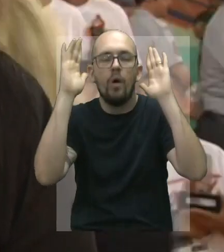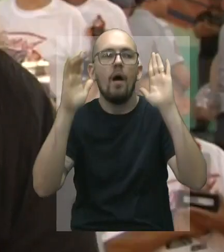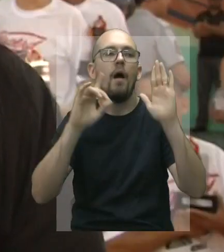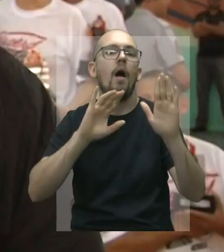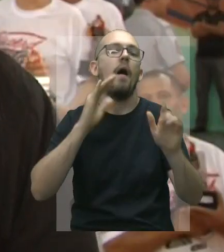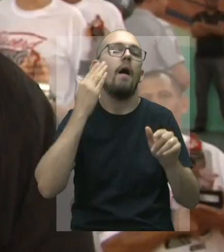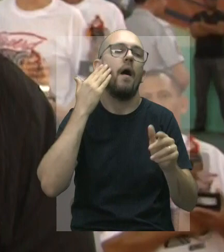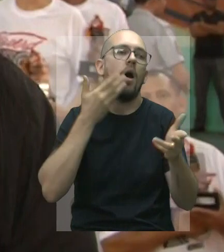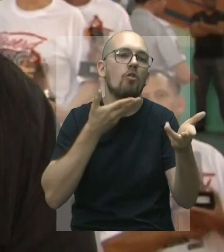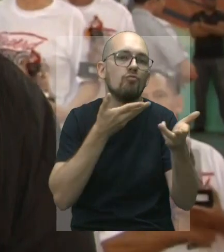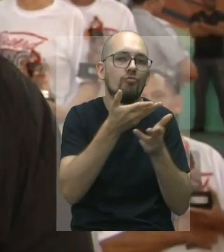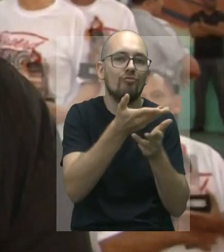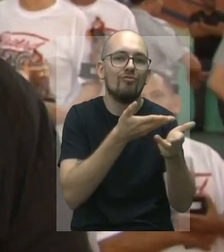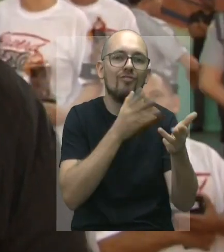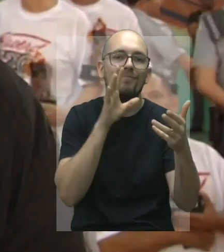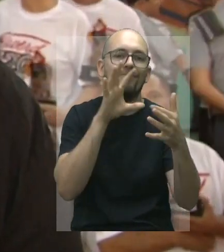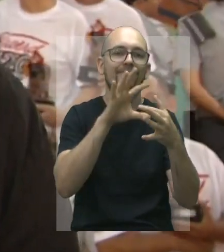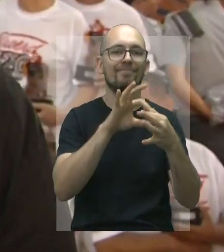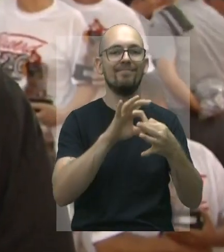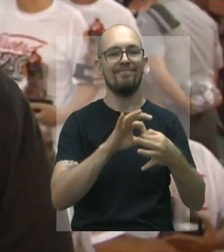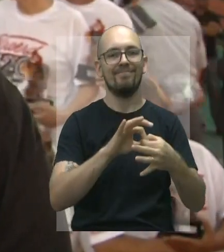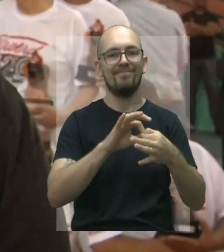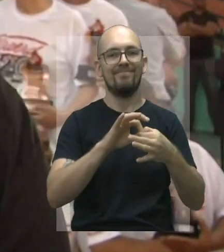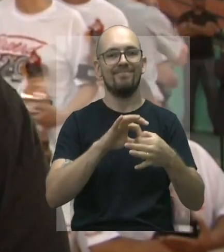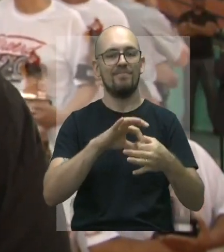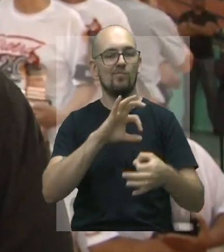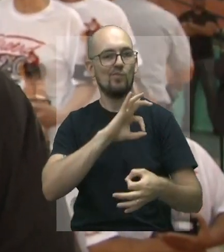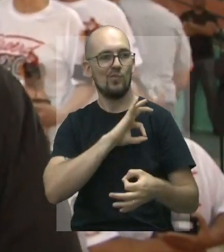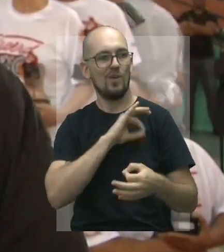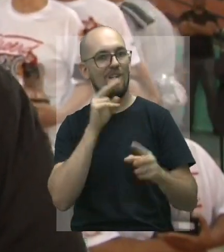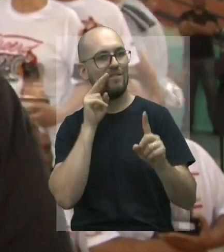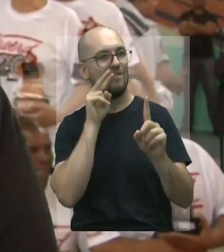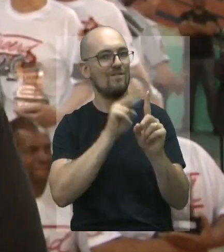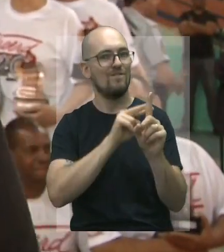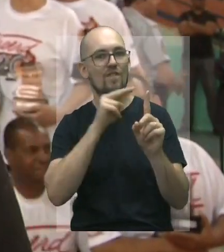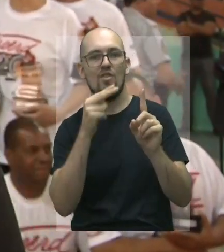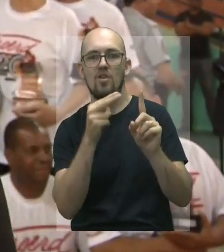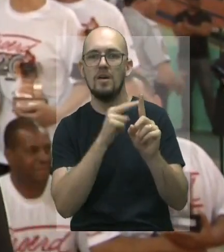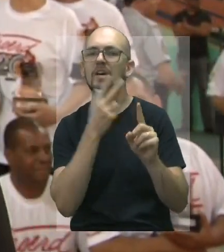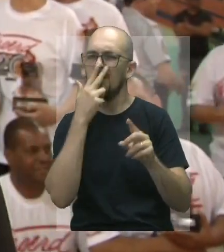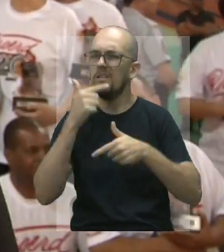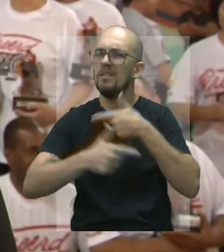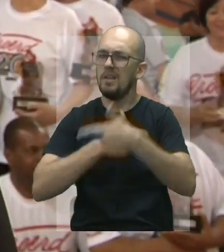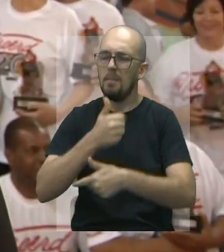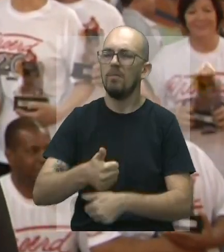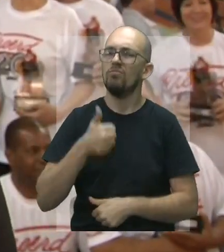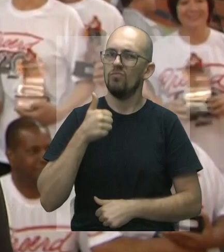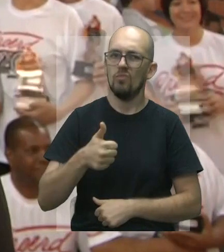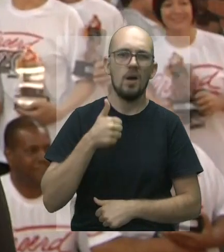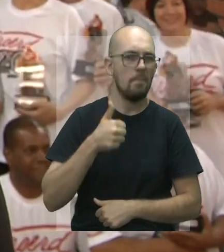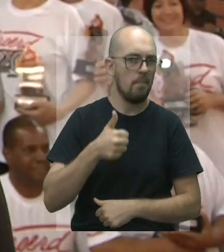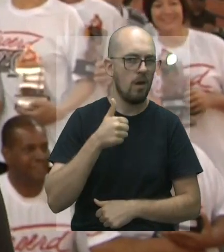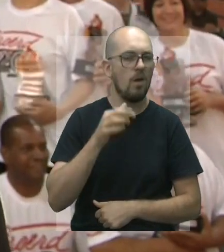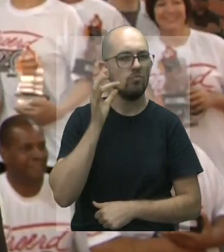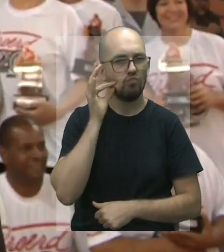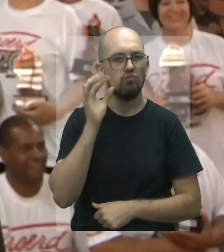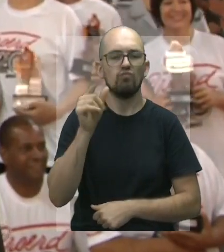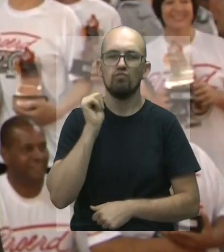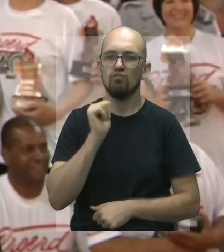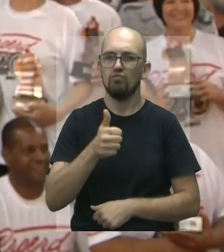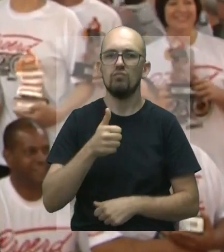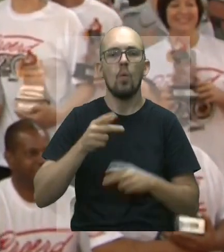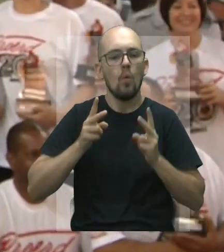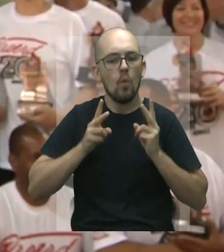escola, as crianças passaram a ver a polícia de outra forma. Então eu acho que é um trabalho que vale a pena, que é muito interessante, que tem